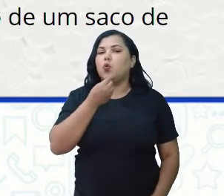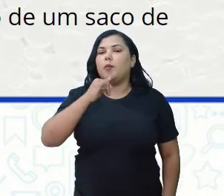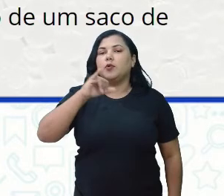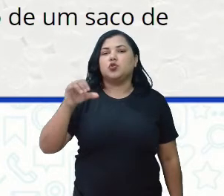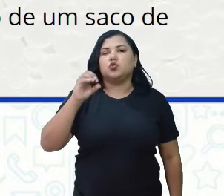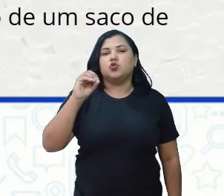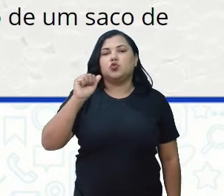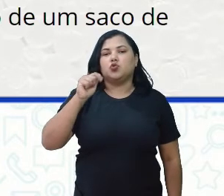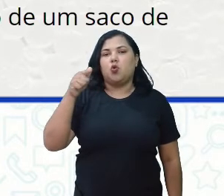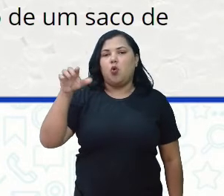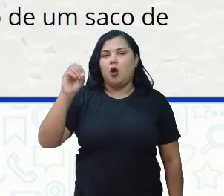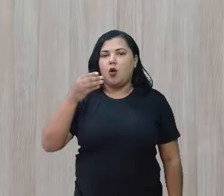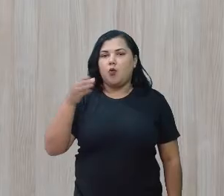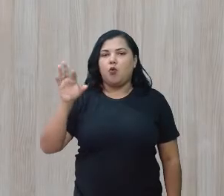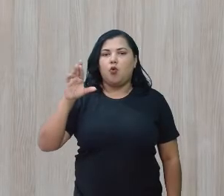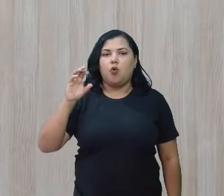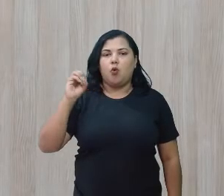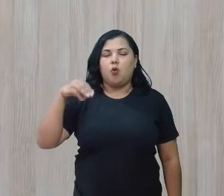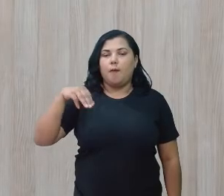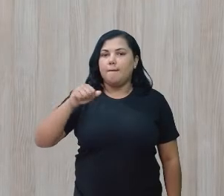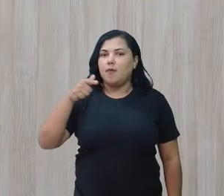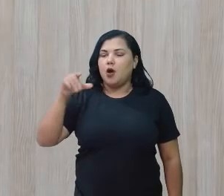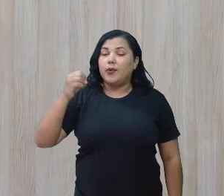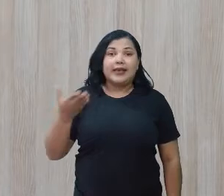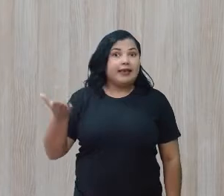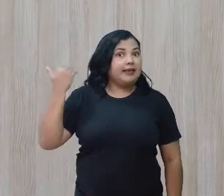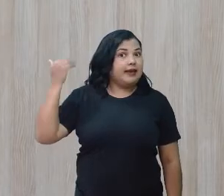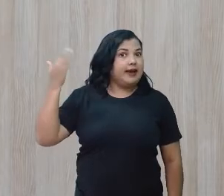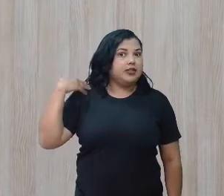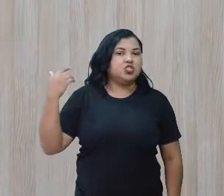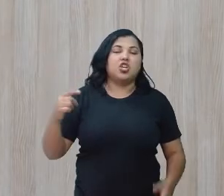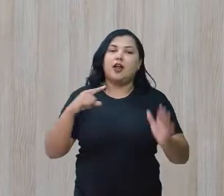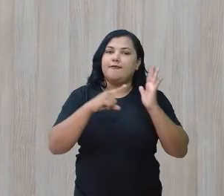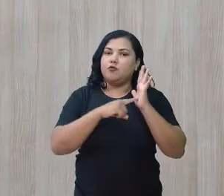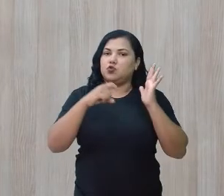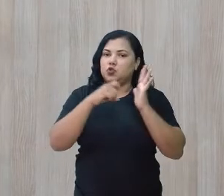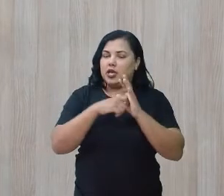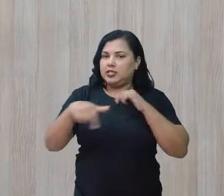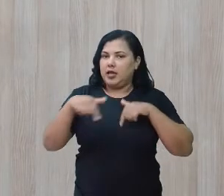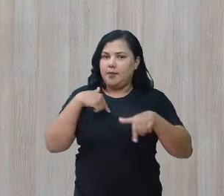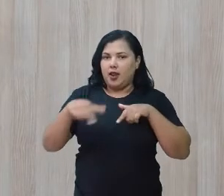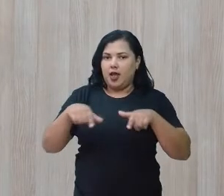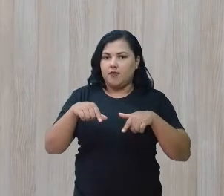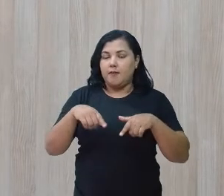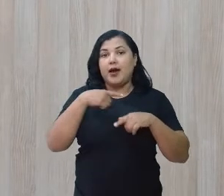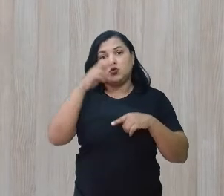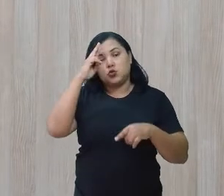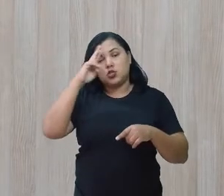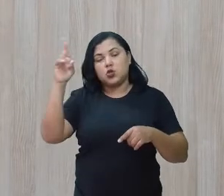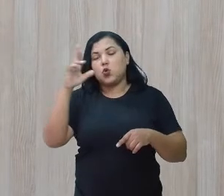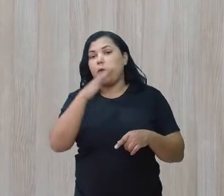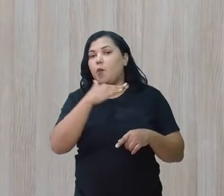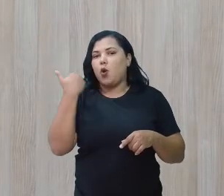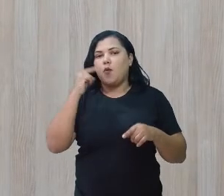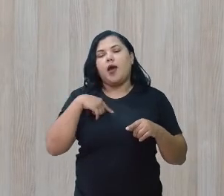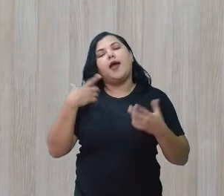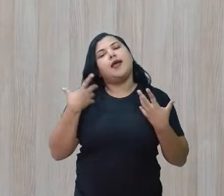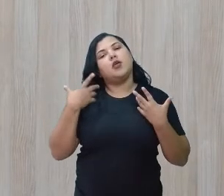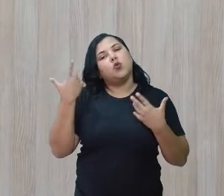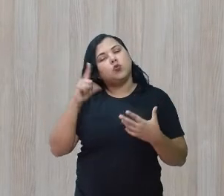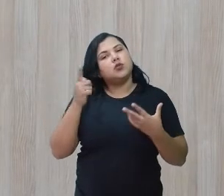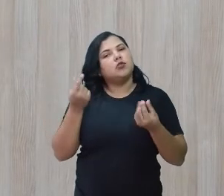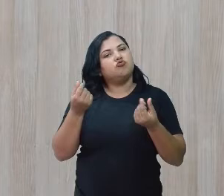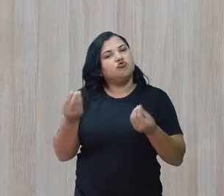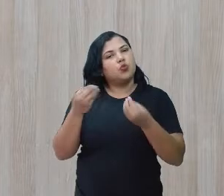Romão, que era funcionário e que, depois da morte do patrão, acaba herdando parte do